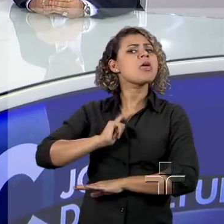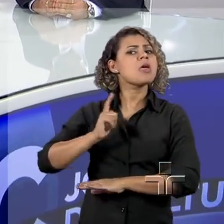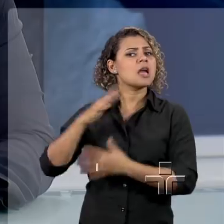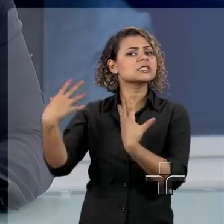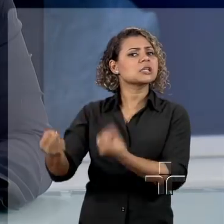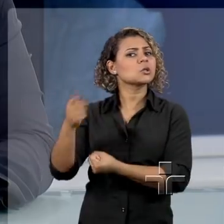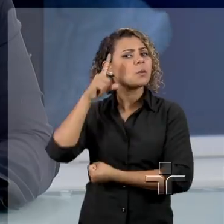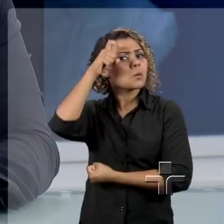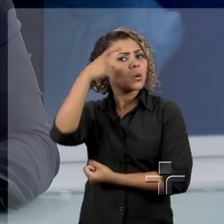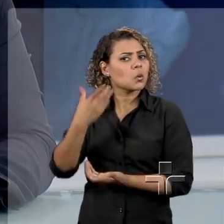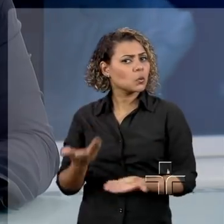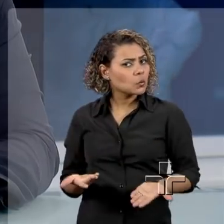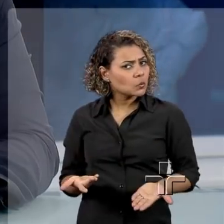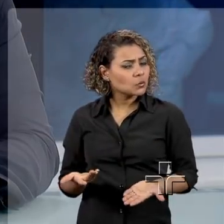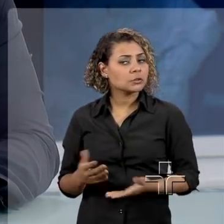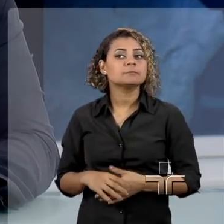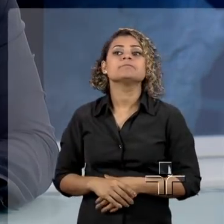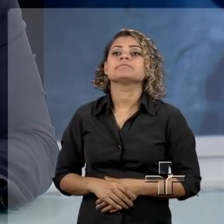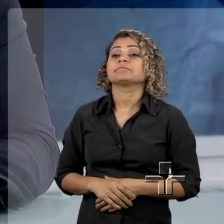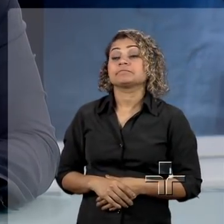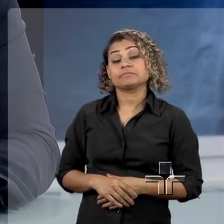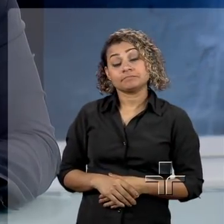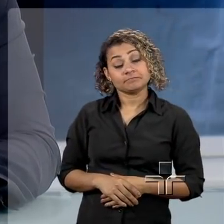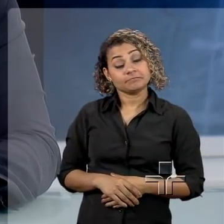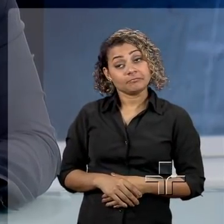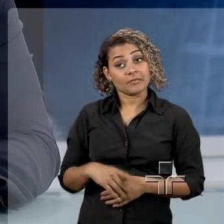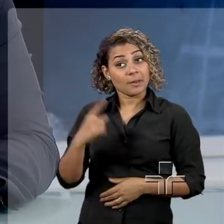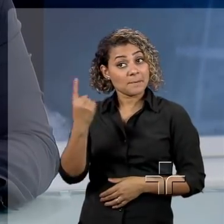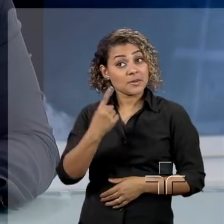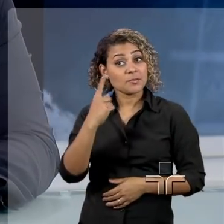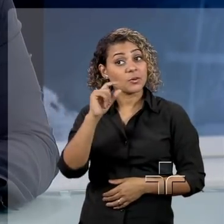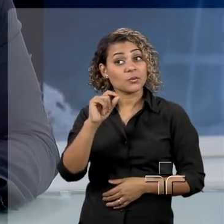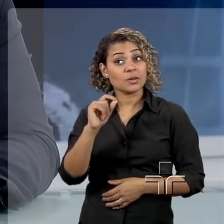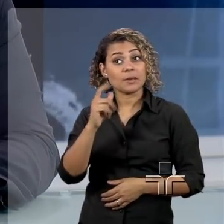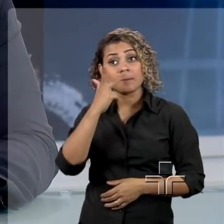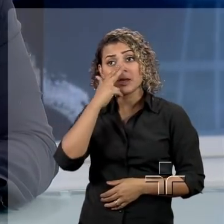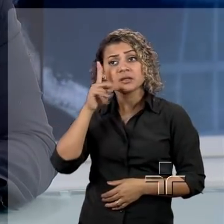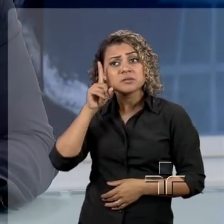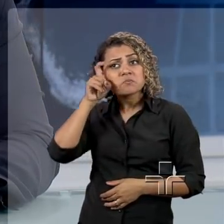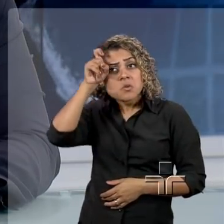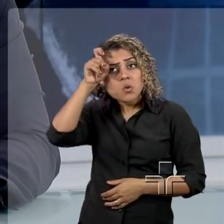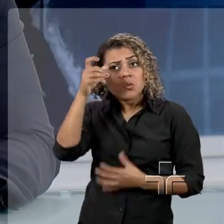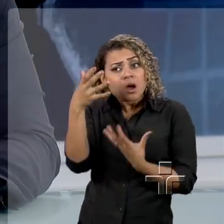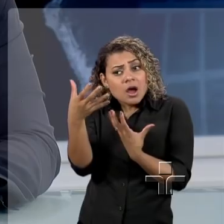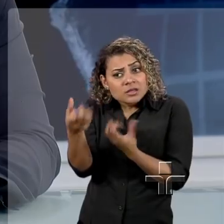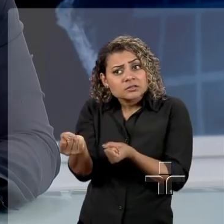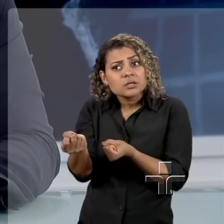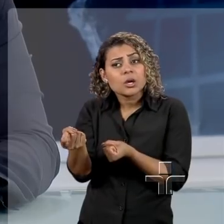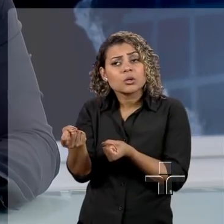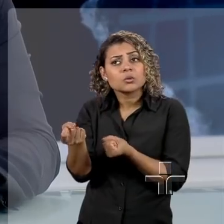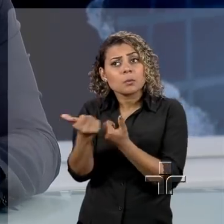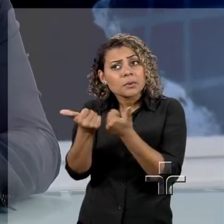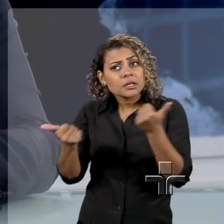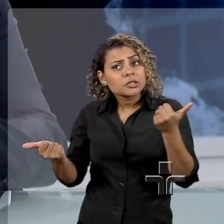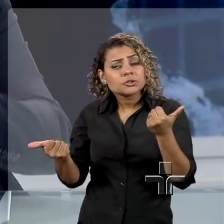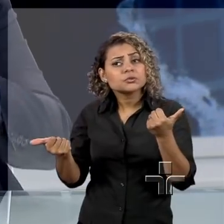Bom, em primeiro lugar, eu vejo a aceitação de Sérgio Moro como